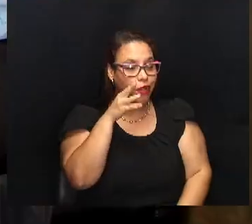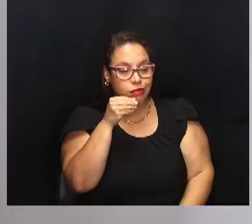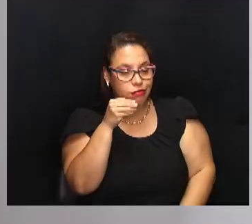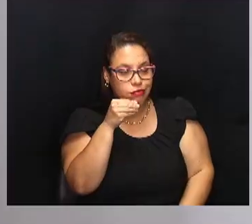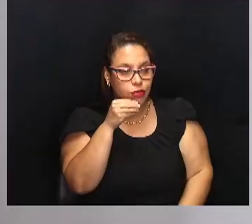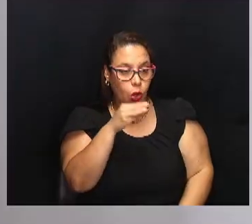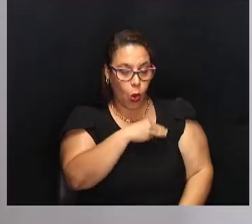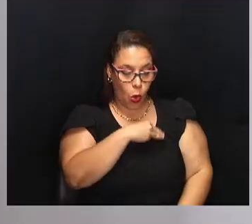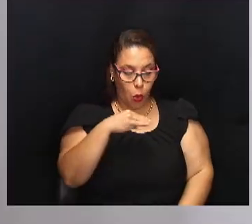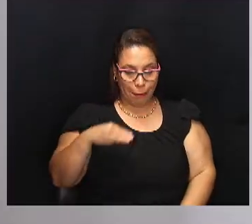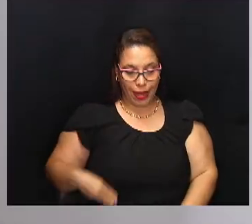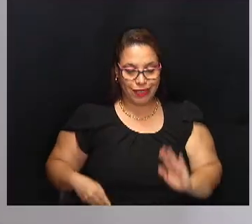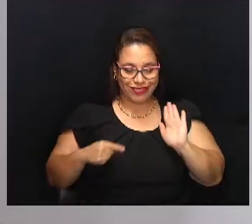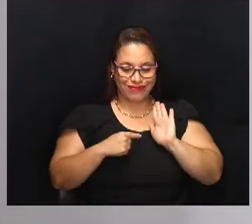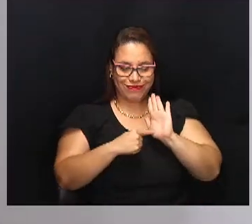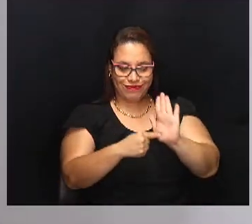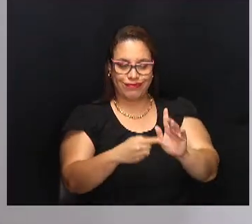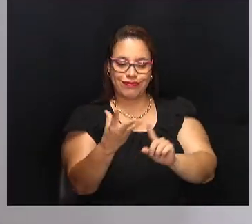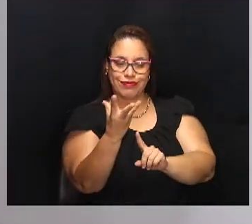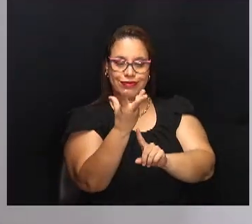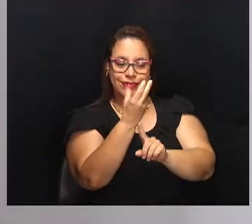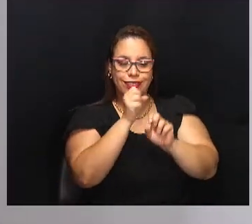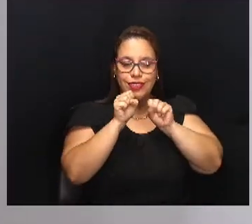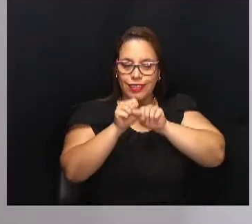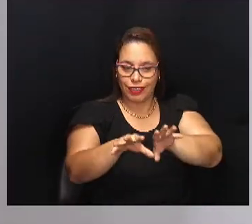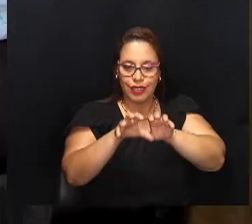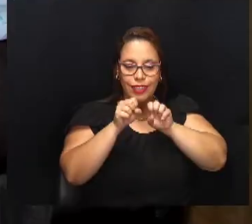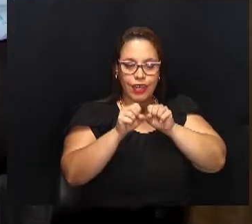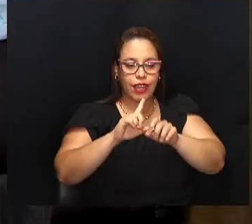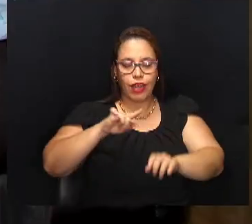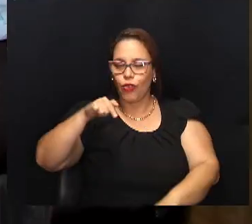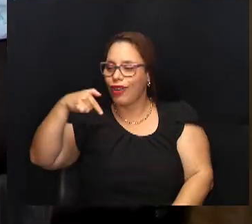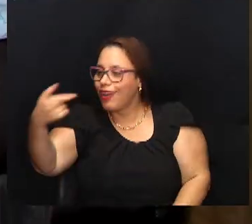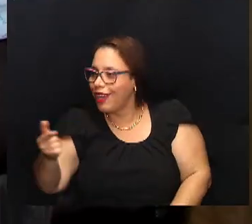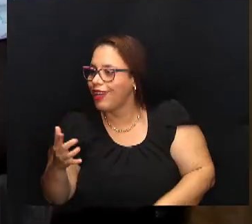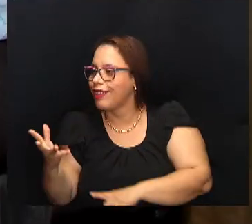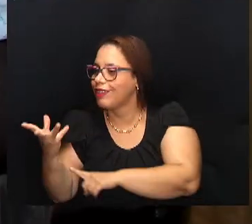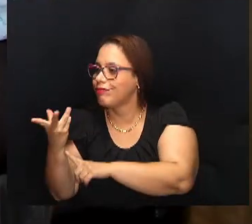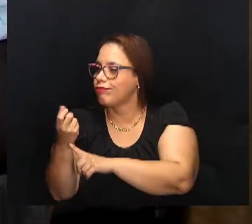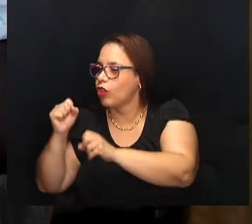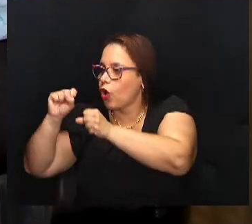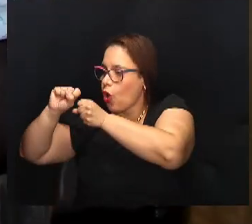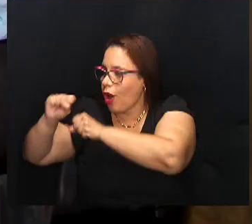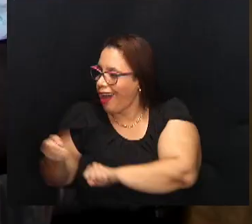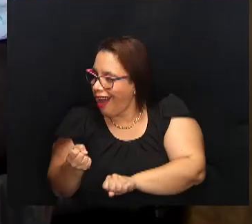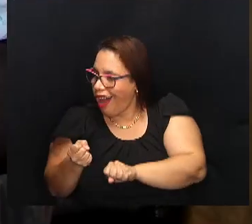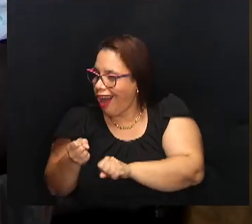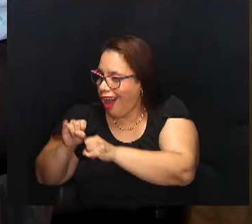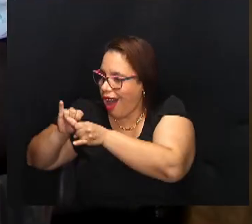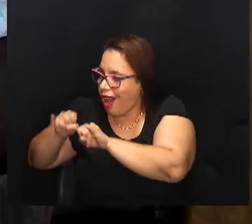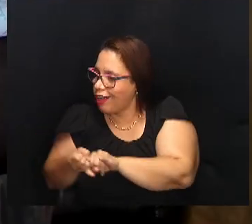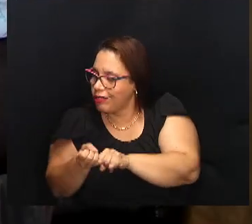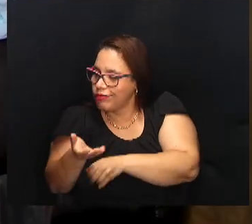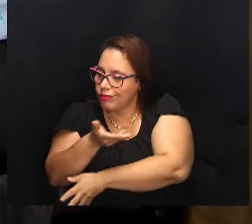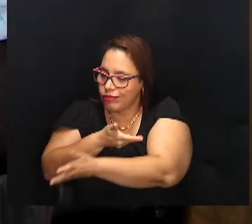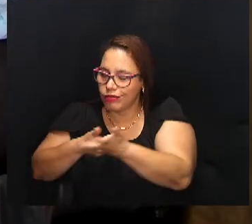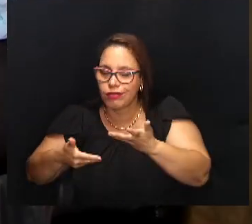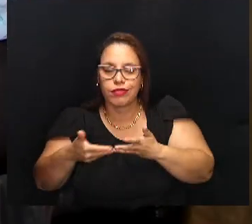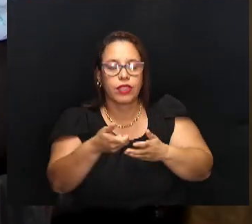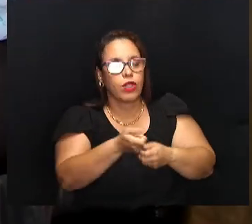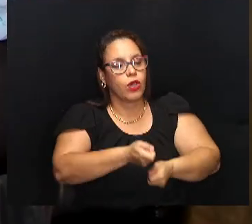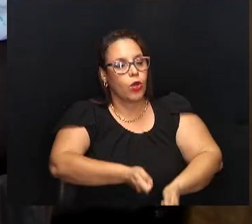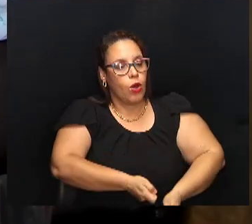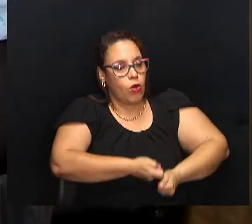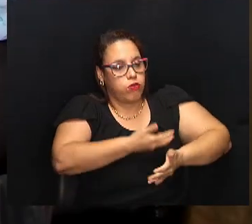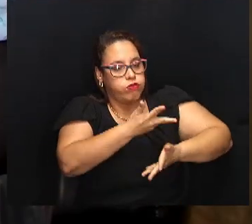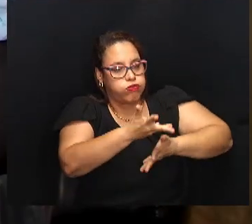mestre que mostrou pra ele essa arte, ensinou isso pra ele. Então, vai além da arte marcial. Então, o Regis, hoje ele faz o quê? Ele passa aquilo que um